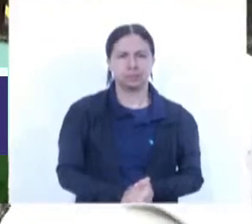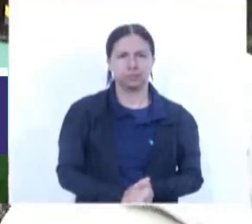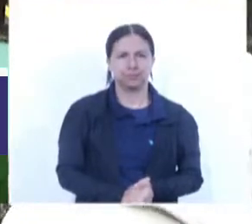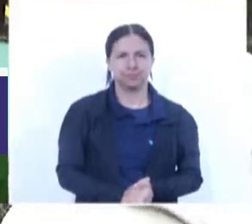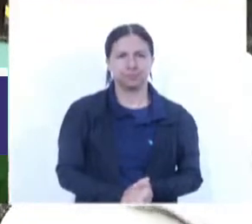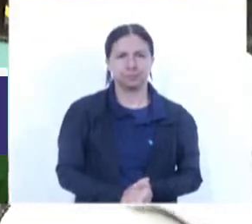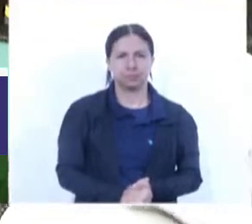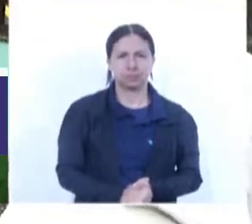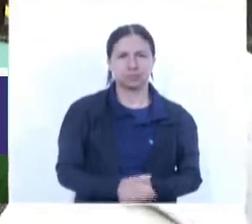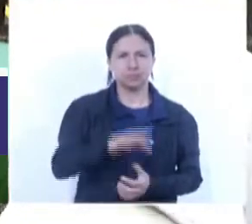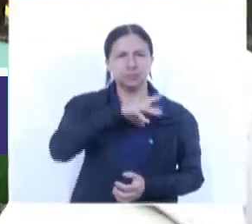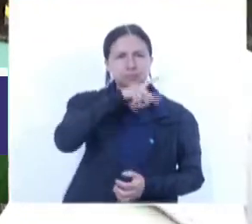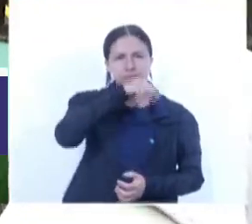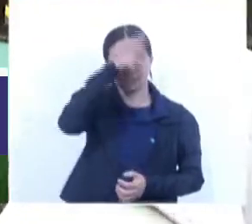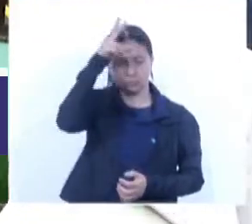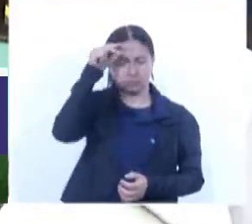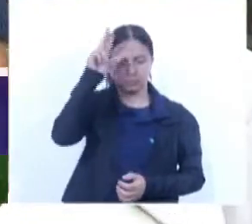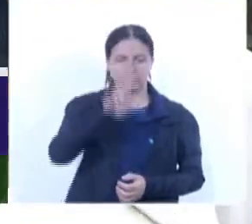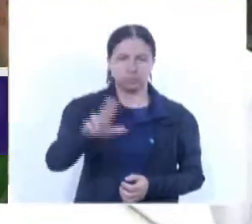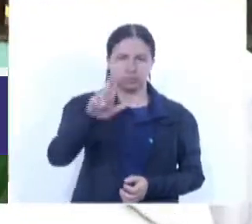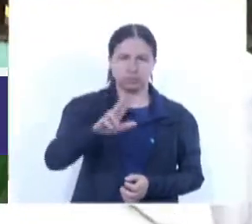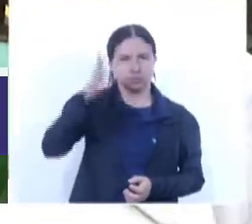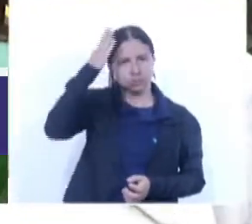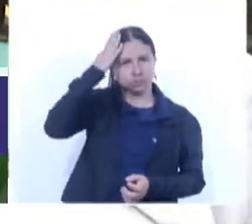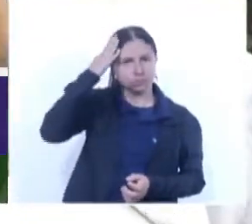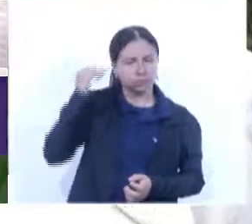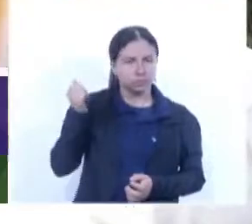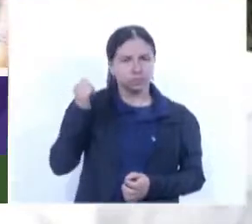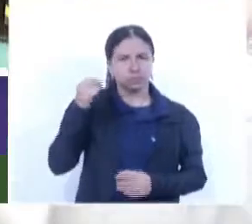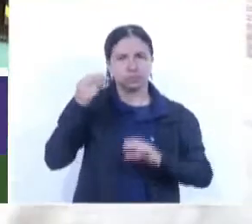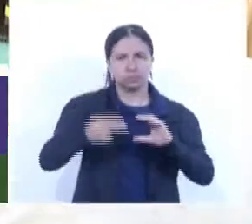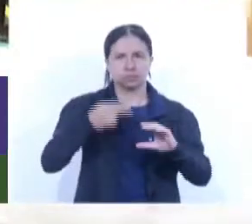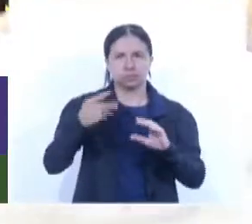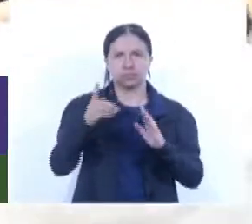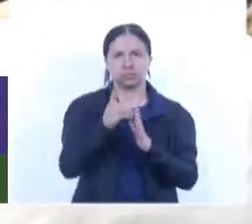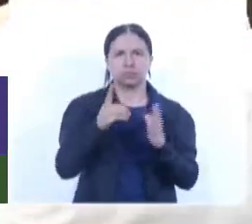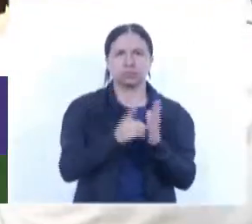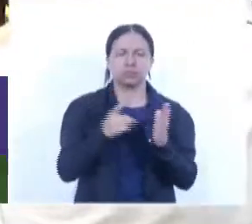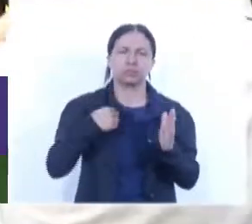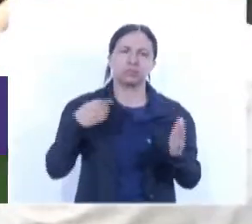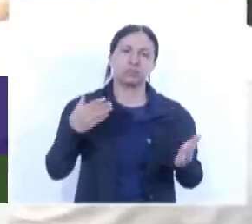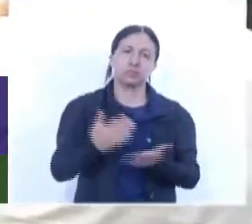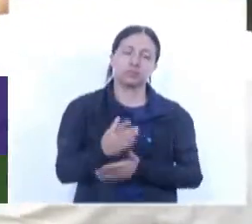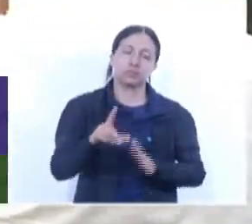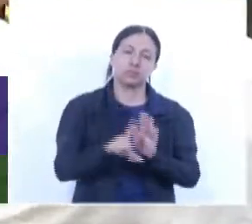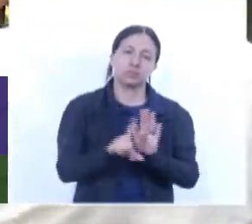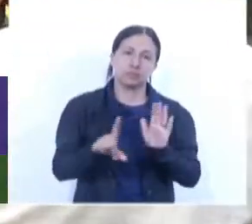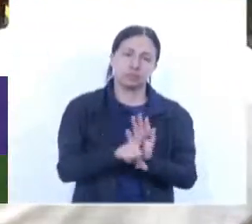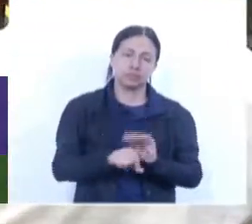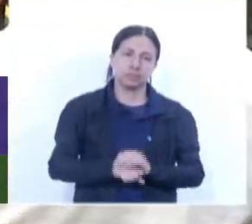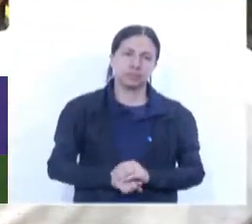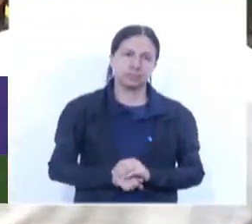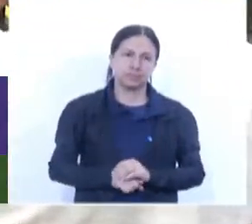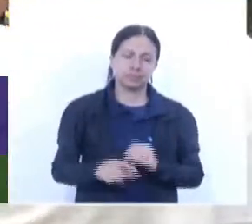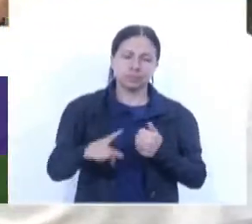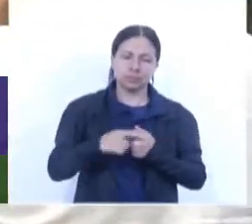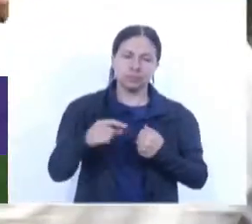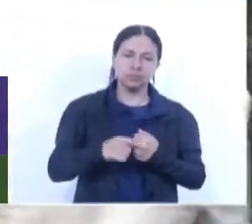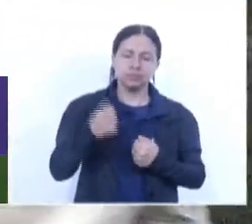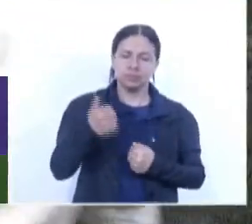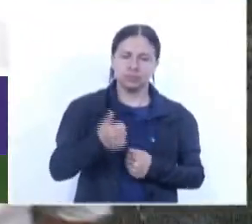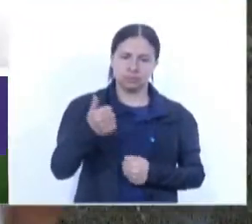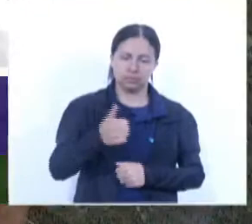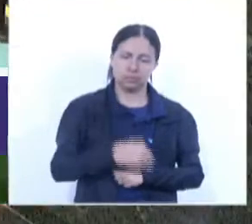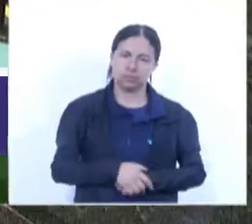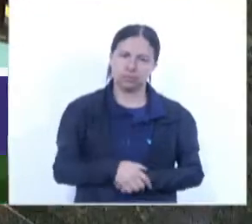de Uberlândia fácil saber que a câmara municipal decreta e eu sanciono a seguinte lei artigo primeiro